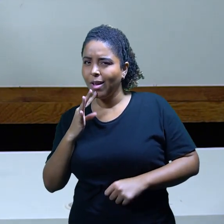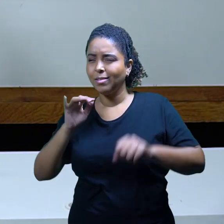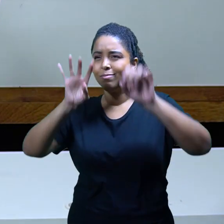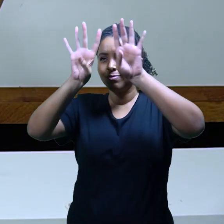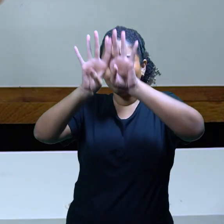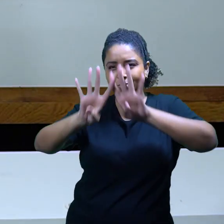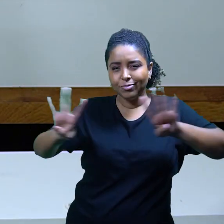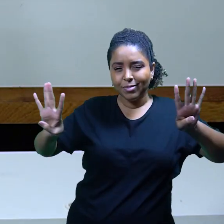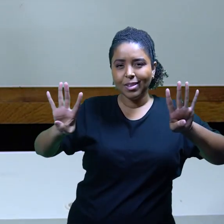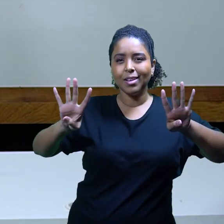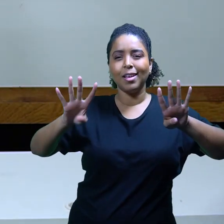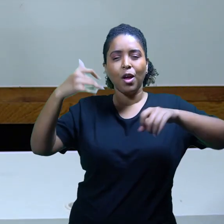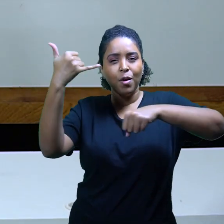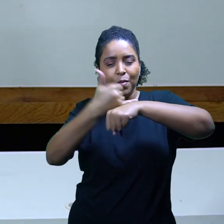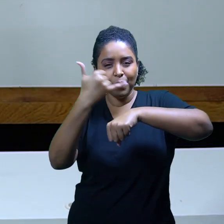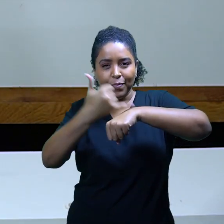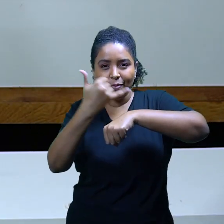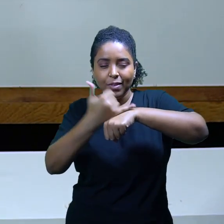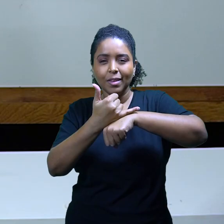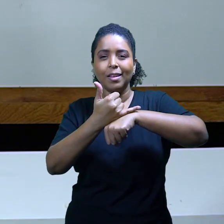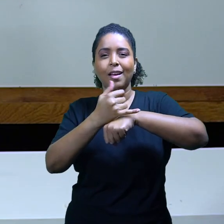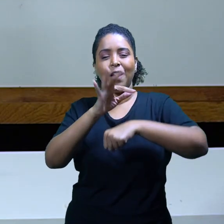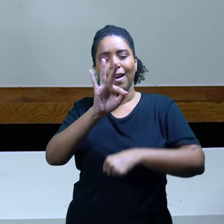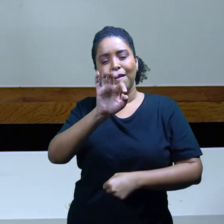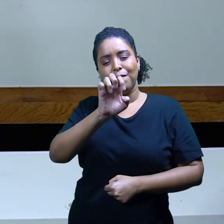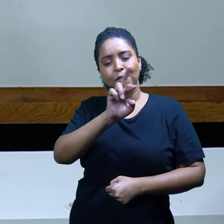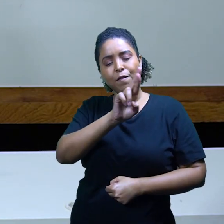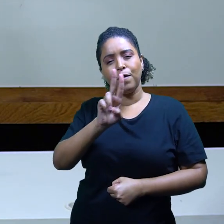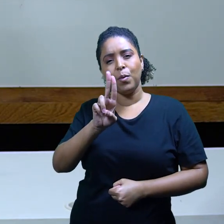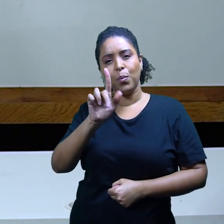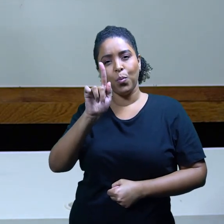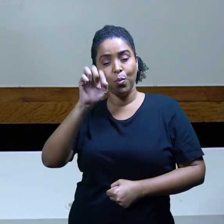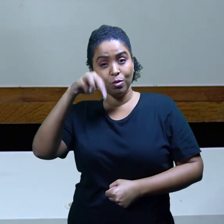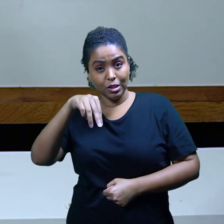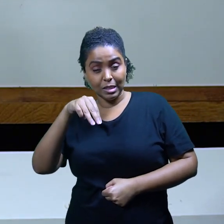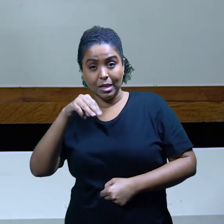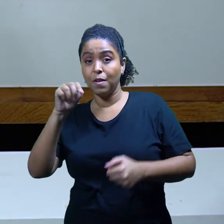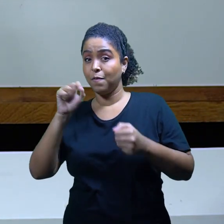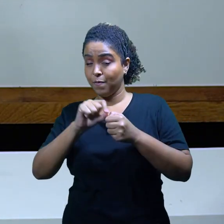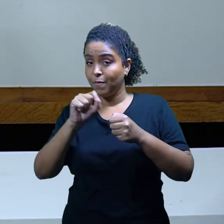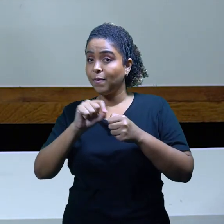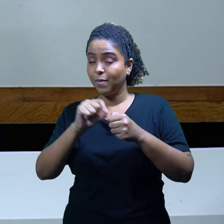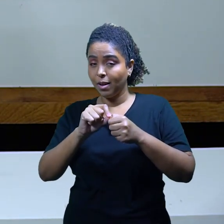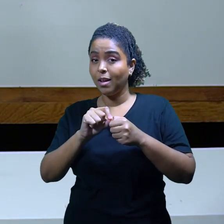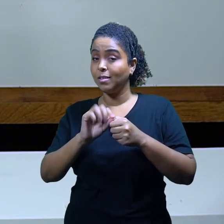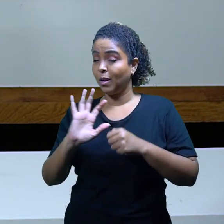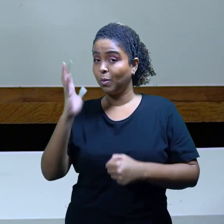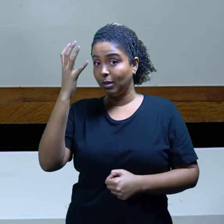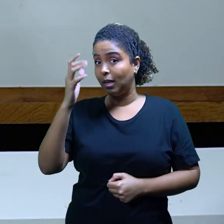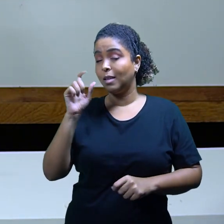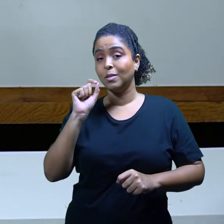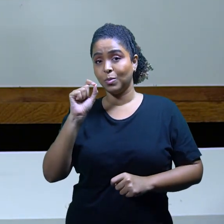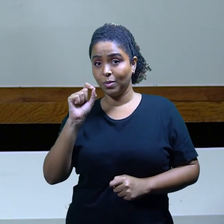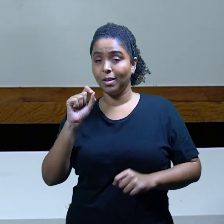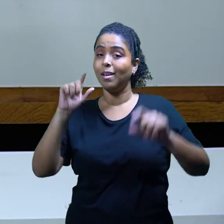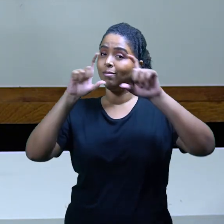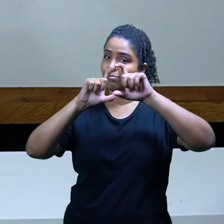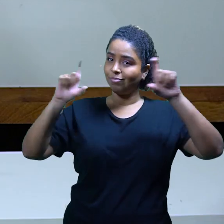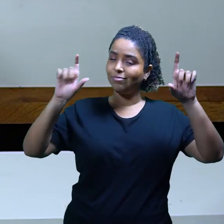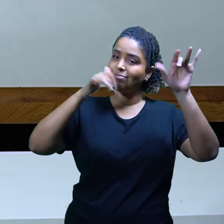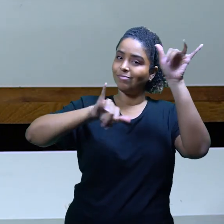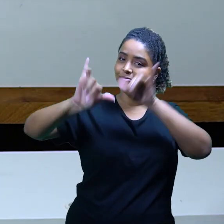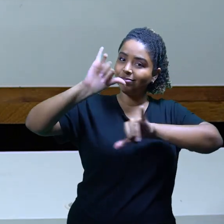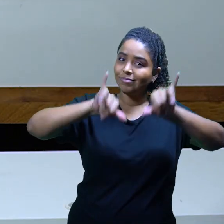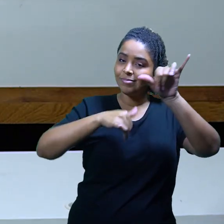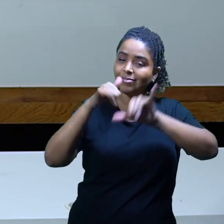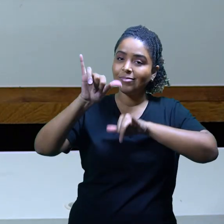que você observa em casa, nos navios, né? Então, esse processo de oxidação, essa produção de ferrugem, nada mais é do